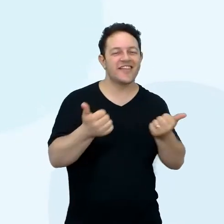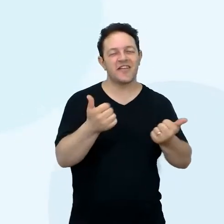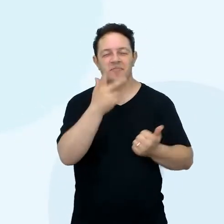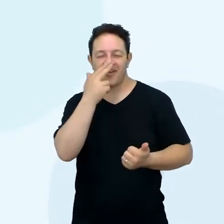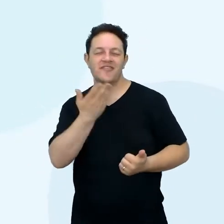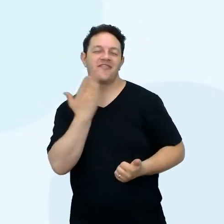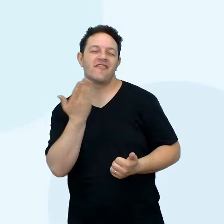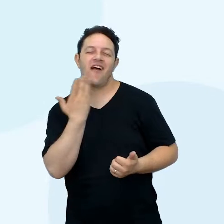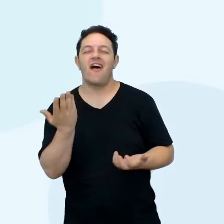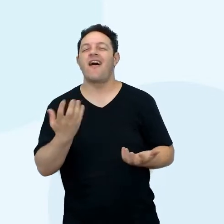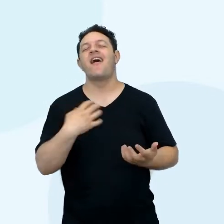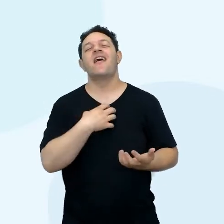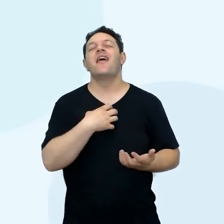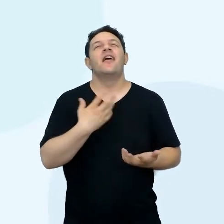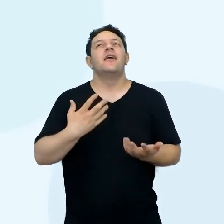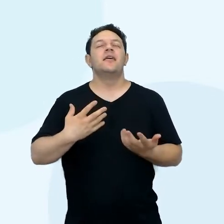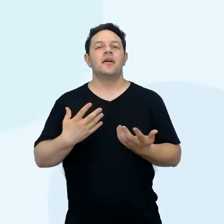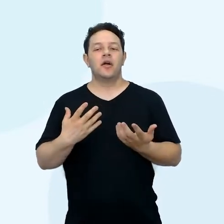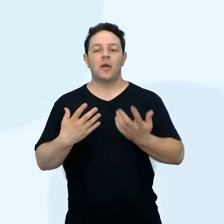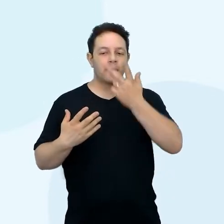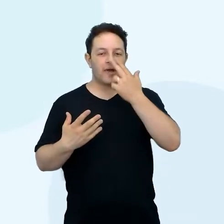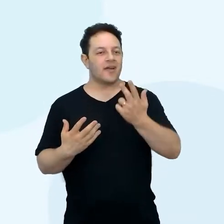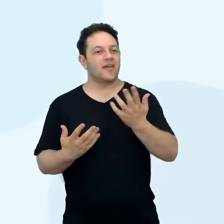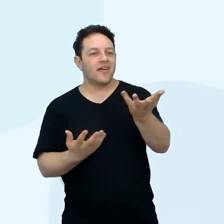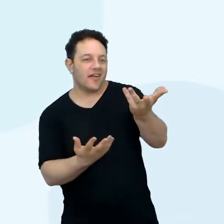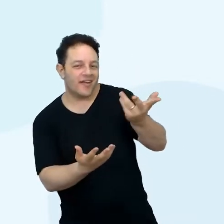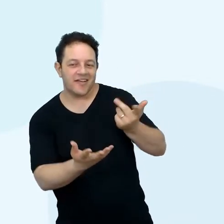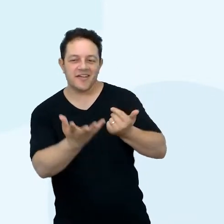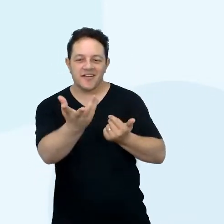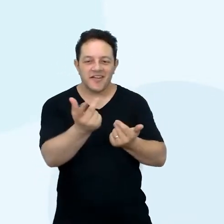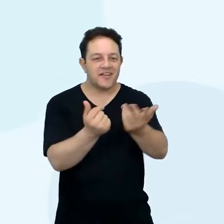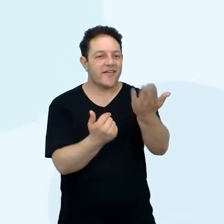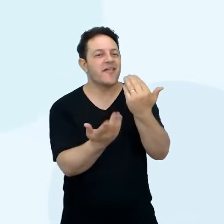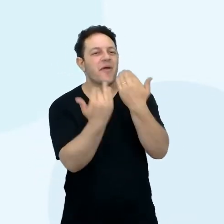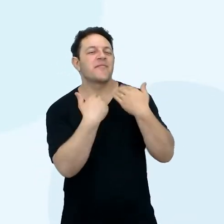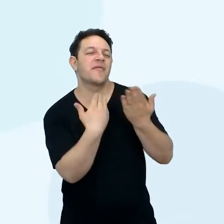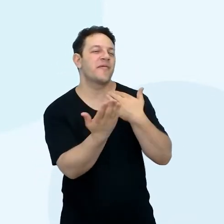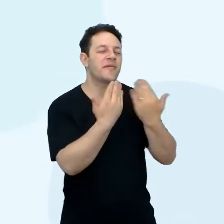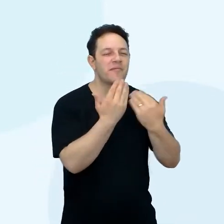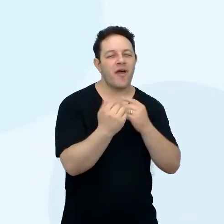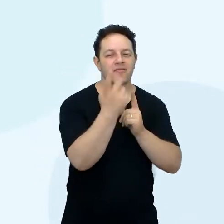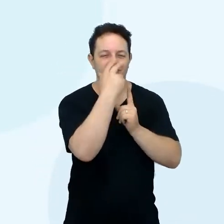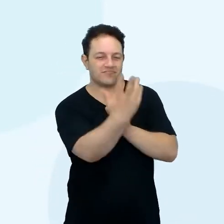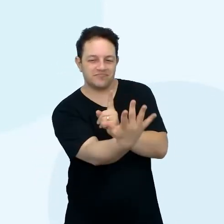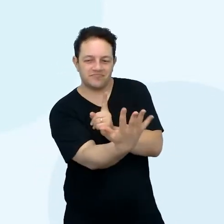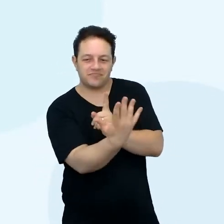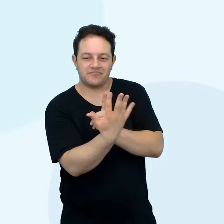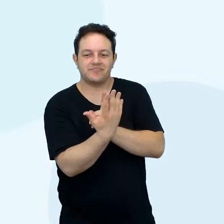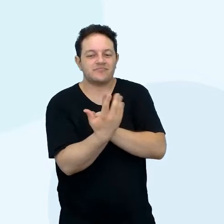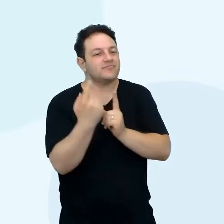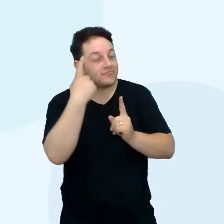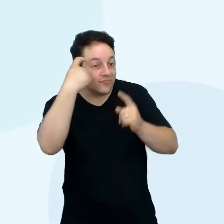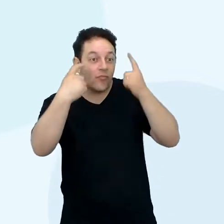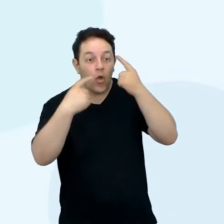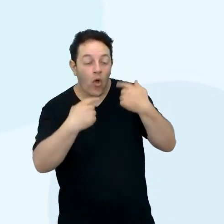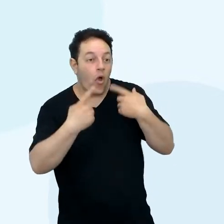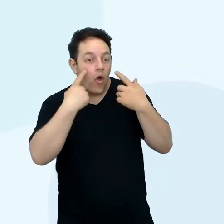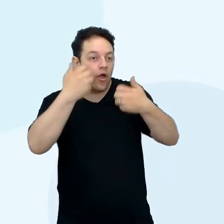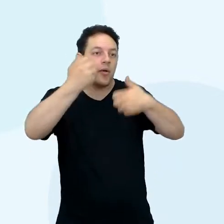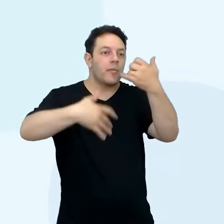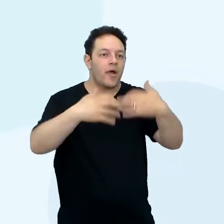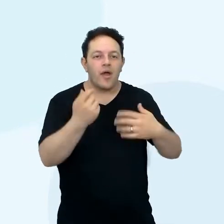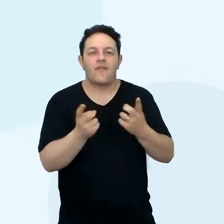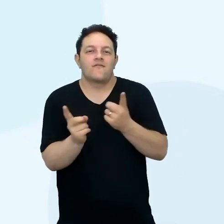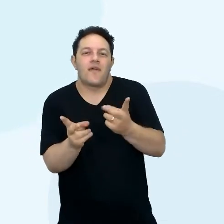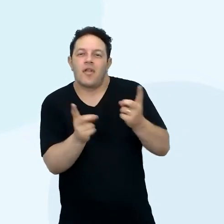pessoa tem de trazer as pessoas para perto, trazer as pessoas para a ideia que ele teve, para